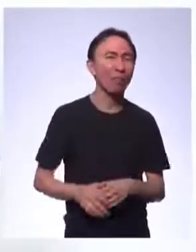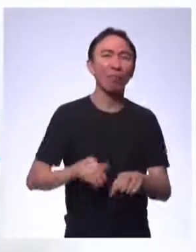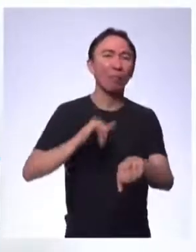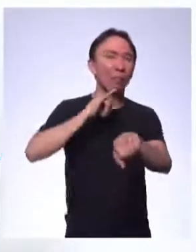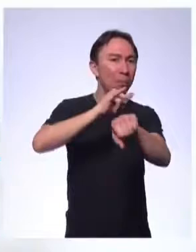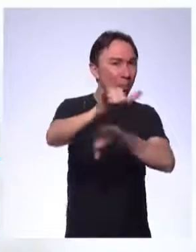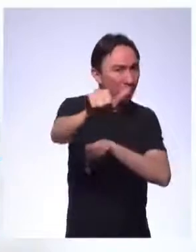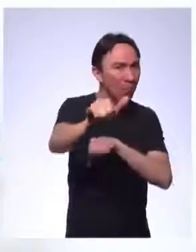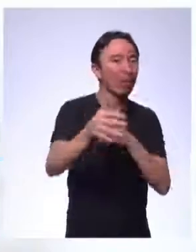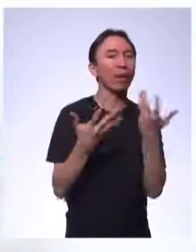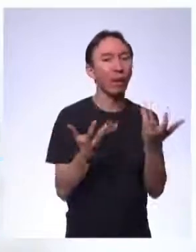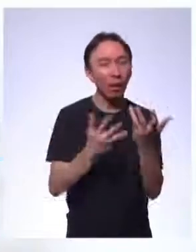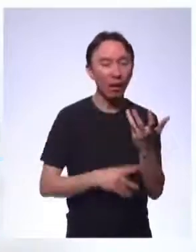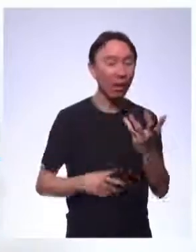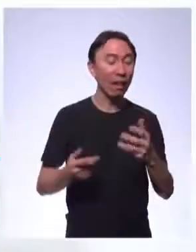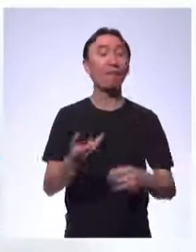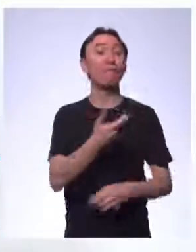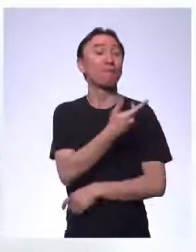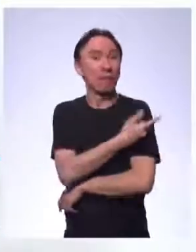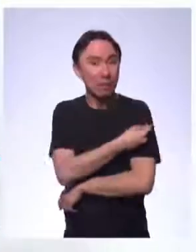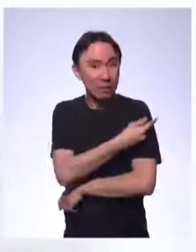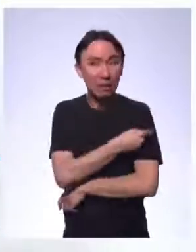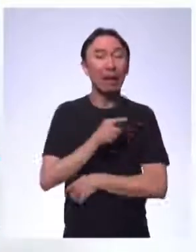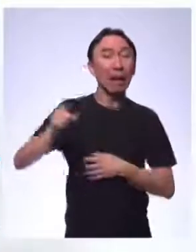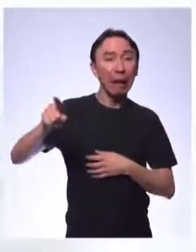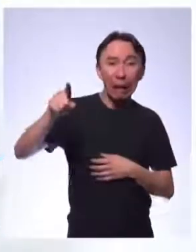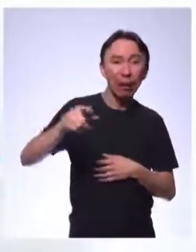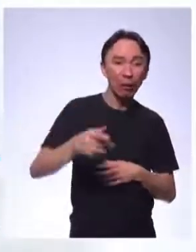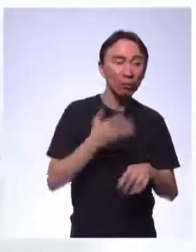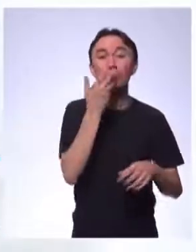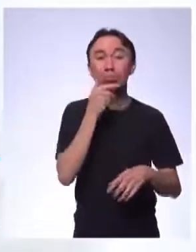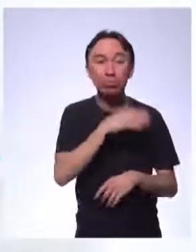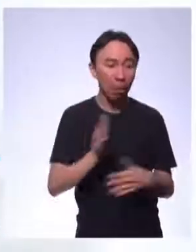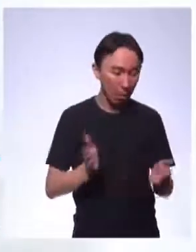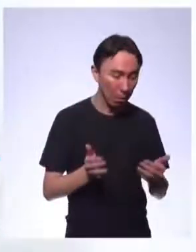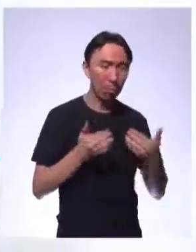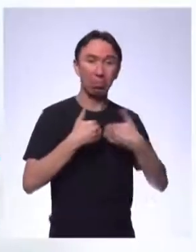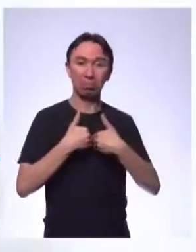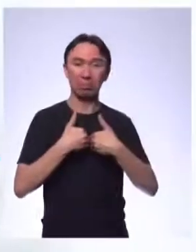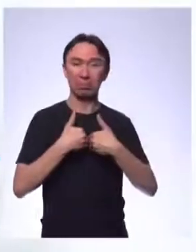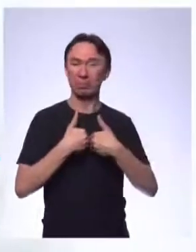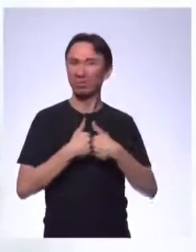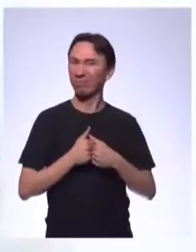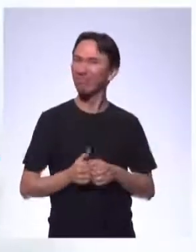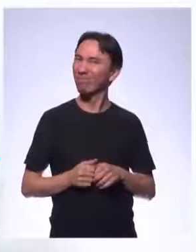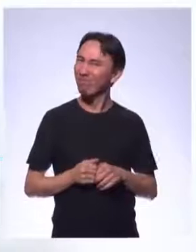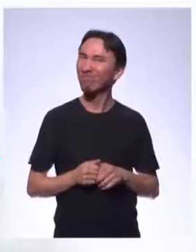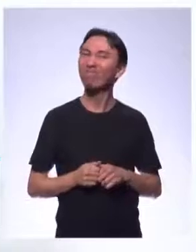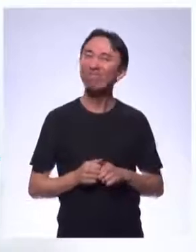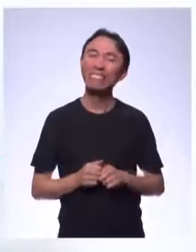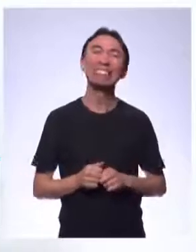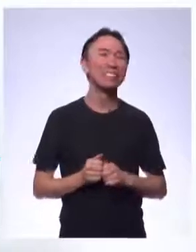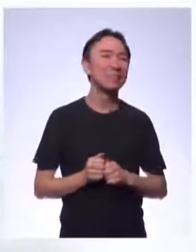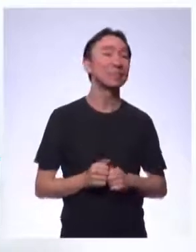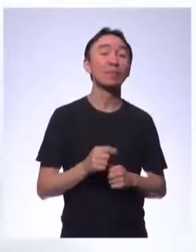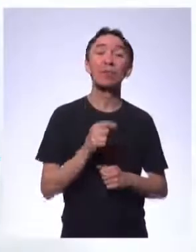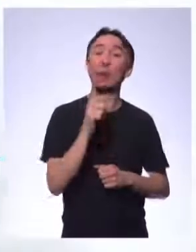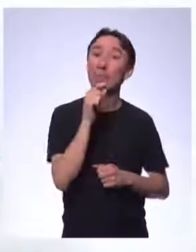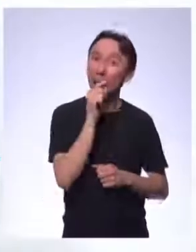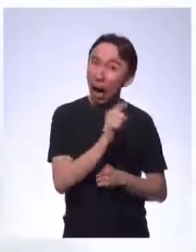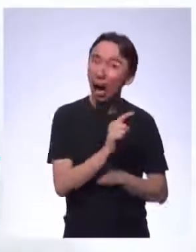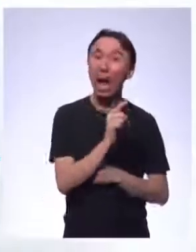estivesse causando autismo. Isso até hoje reverbera. Mas o que você talvez não saiba é que o Andrew Wakefield, ele foi